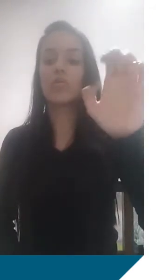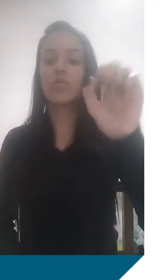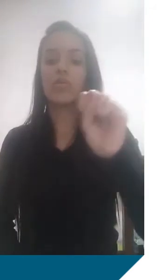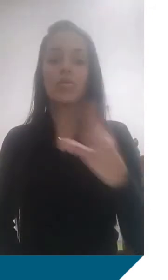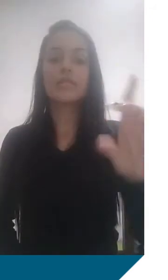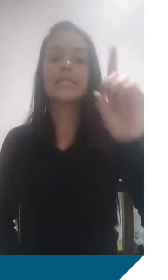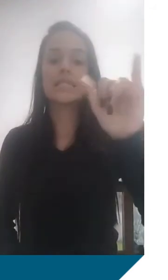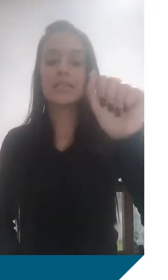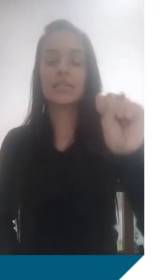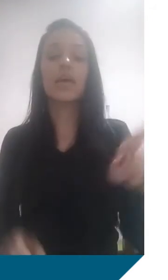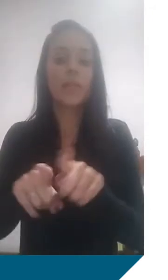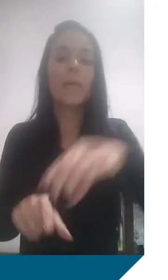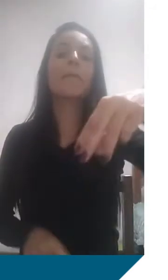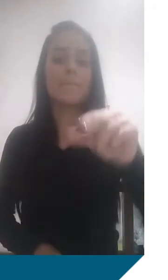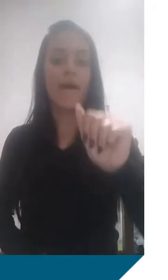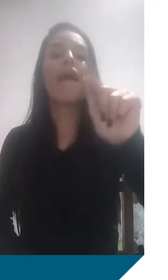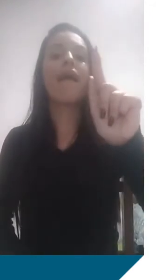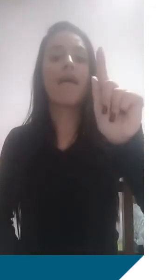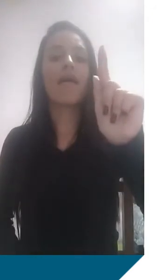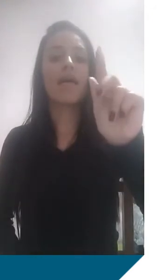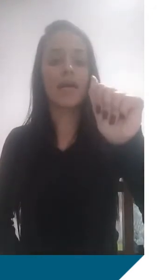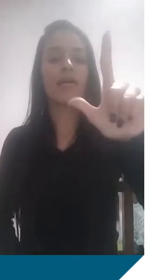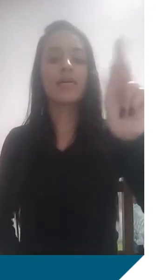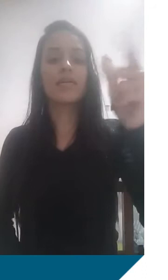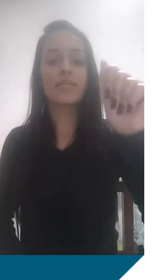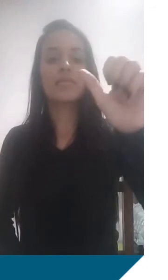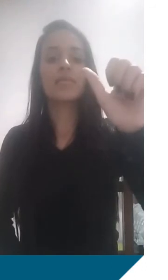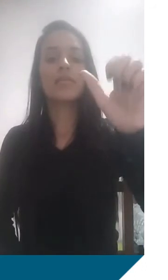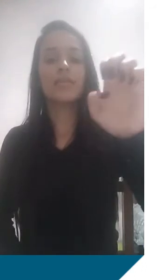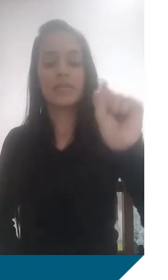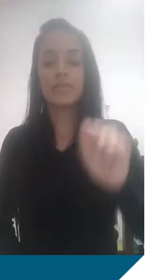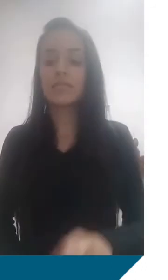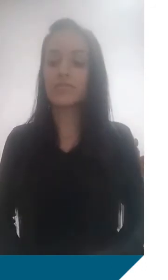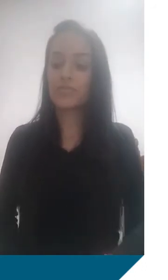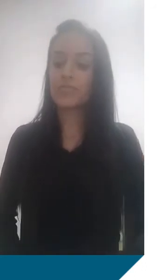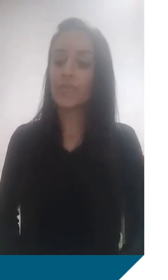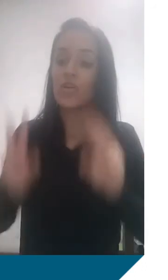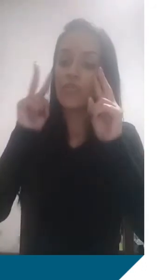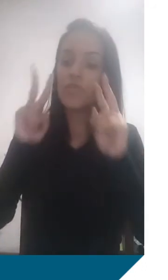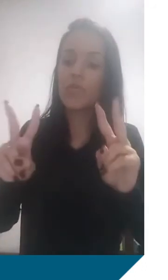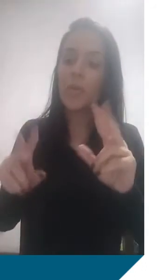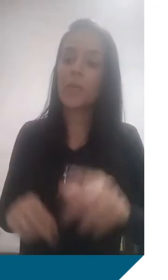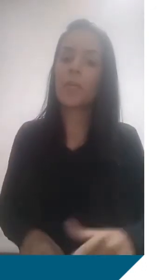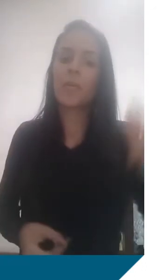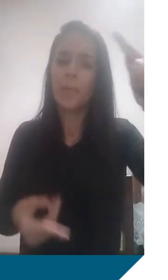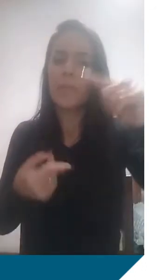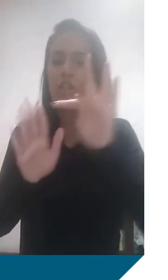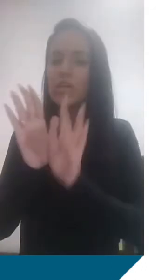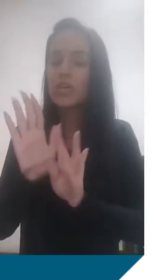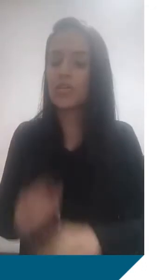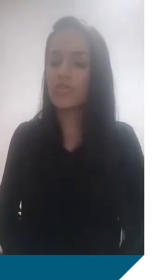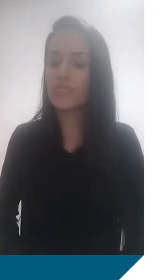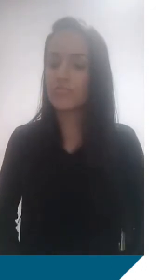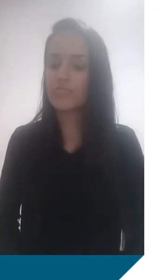Dias. Aqui temos um poema indianista do Gonçalves Dias, que